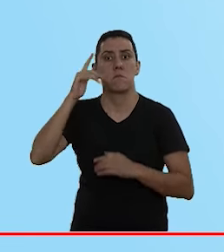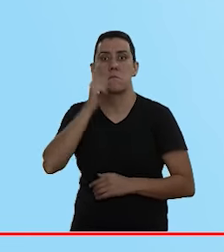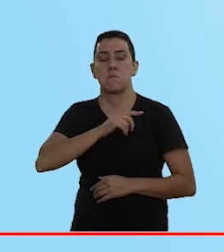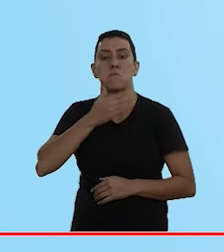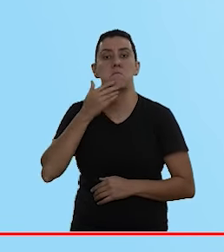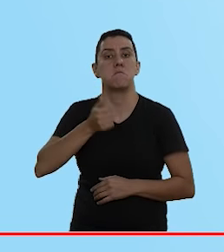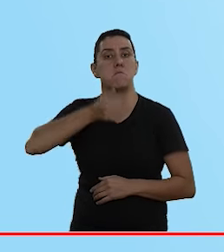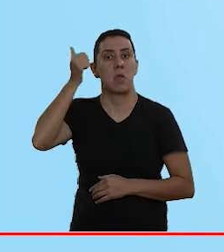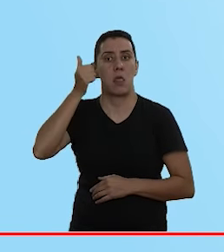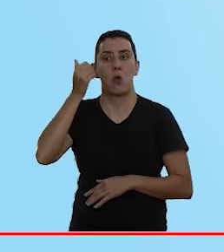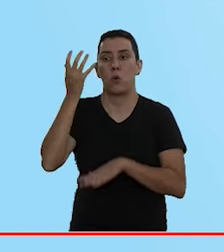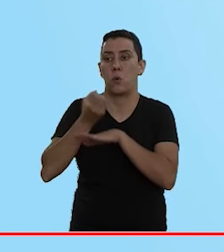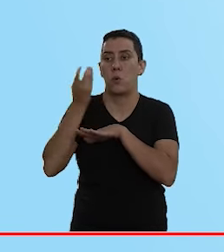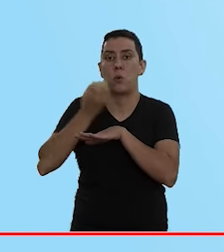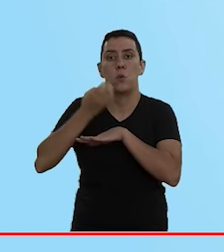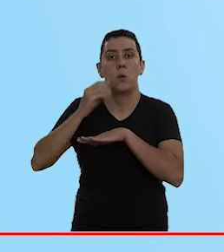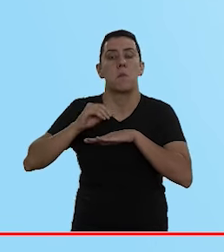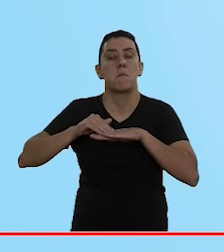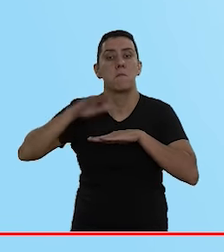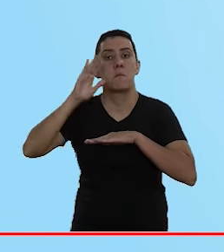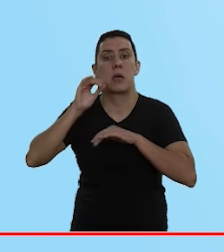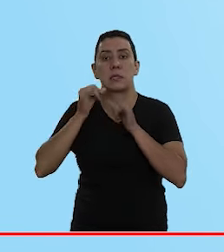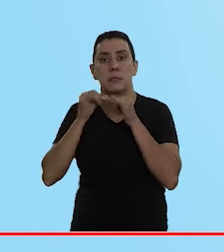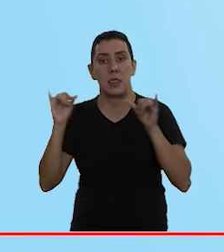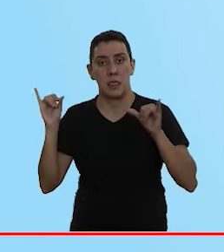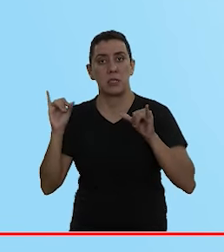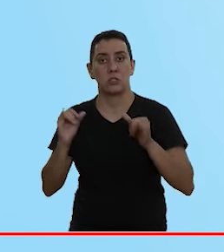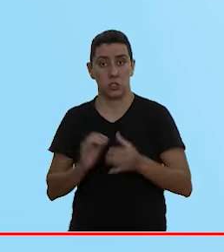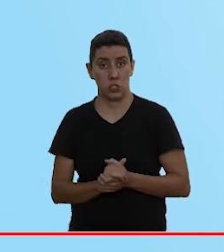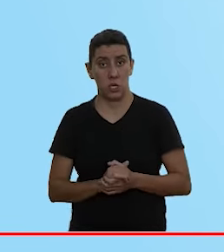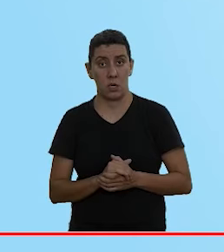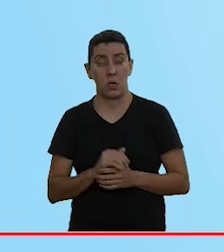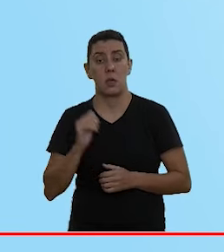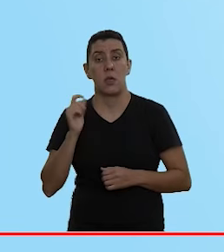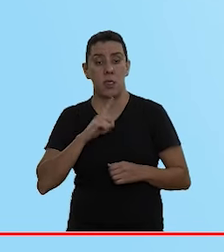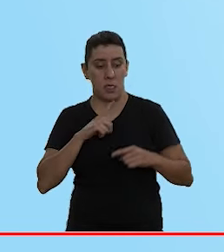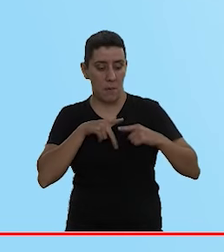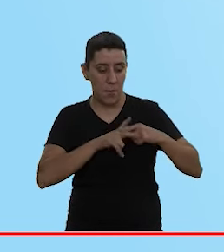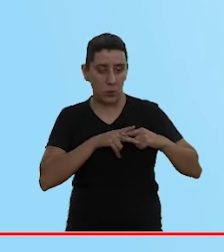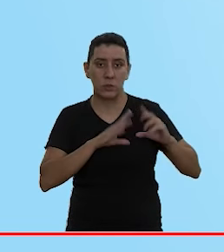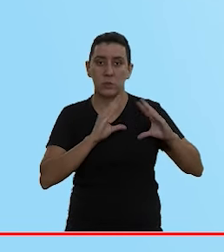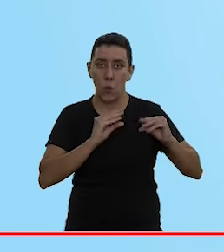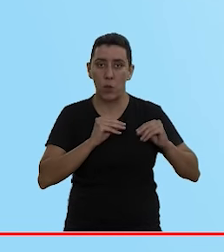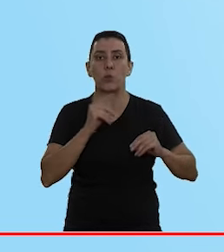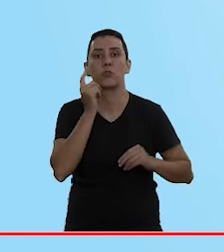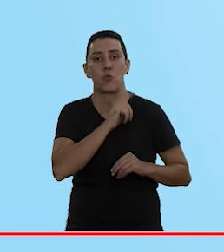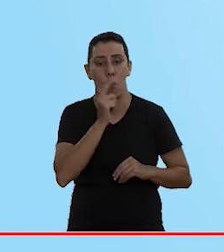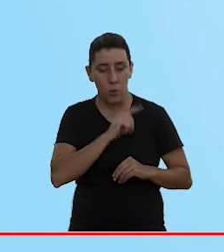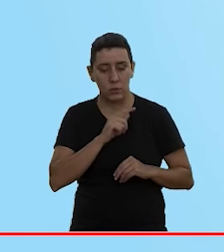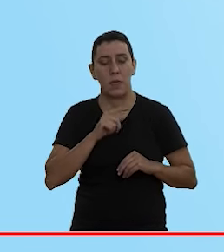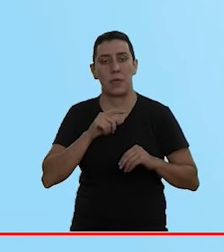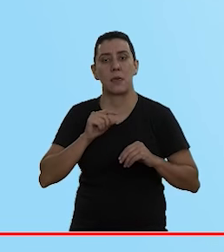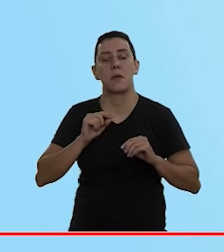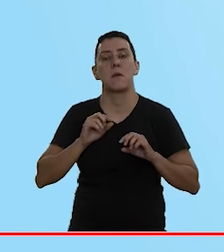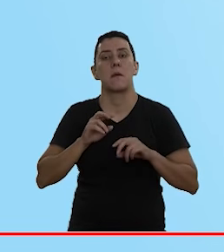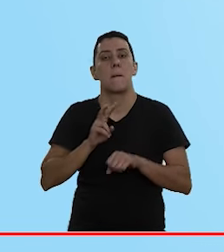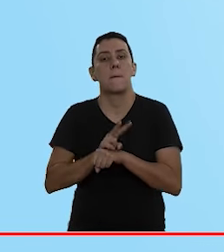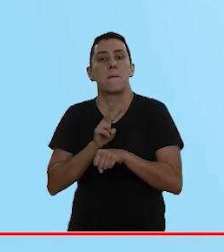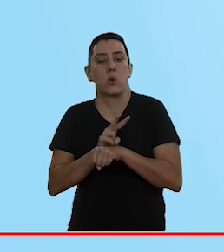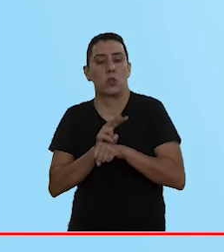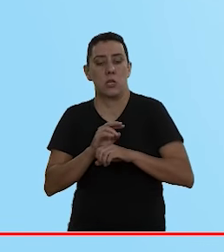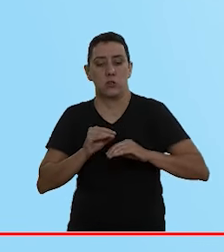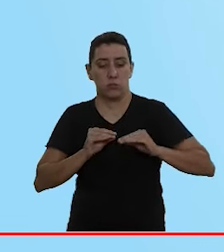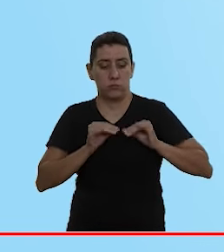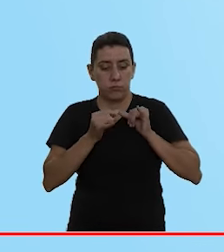recuperação, com e sem, né, recuperação PID. A gente observa que em alguns meses aí essa diferença